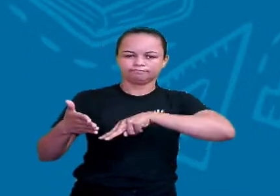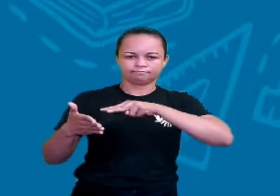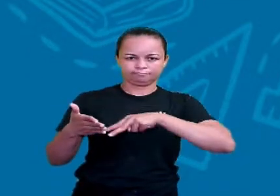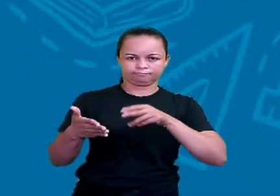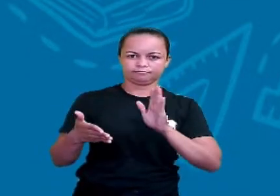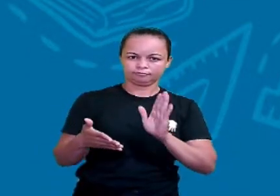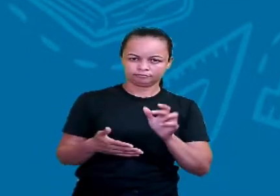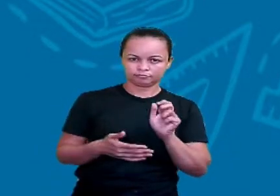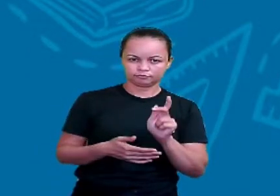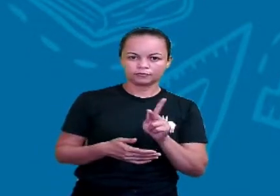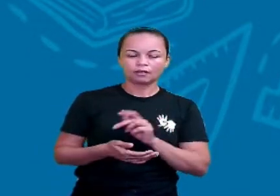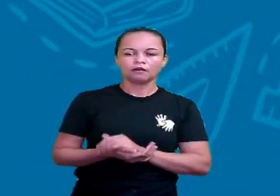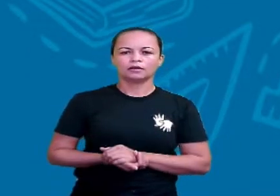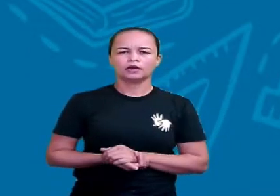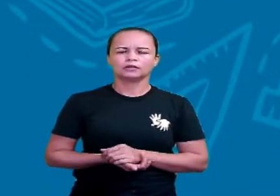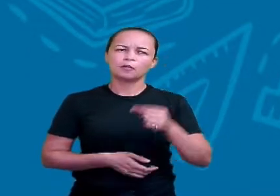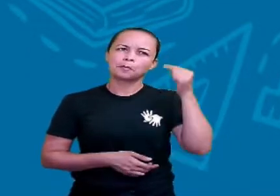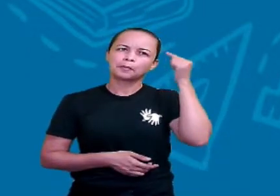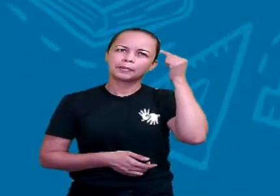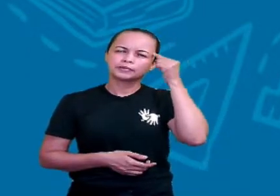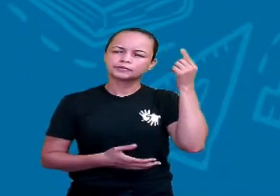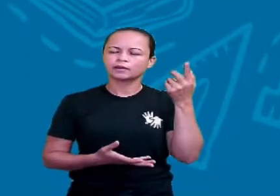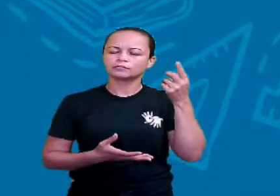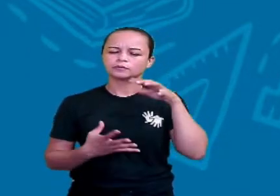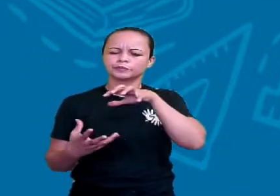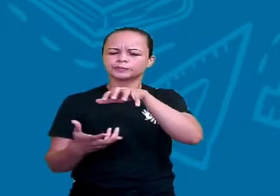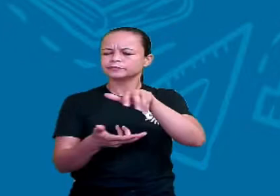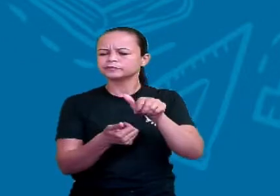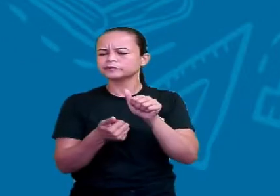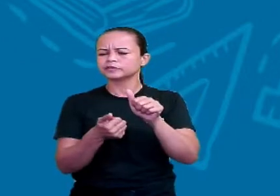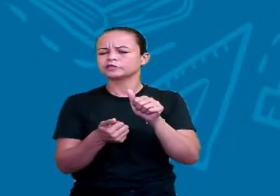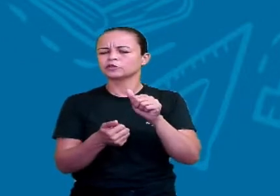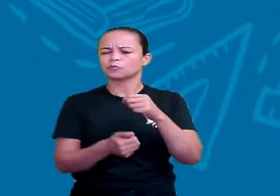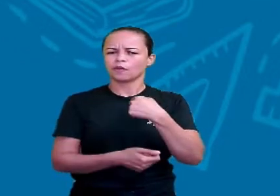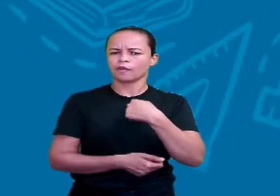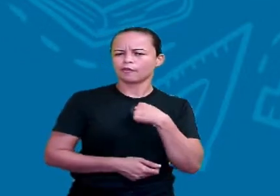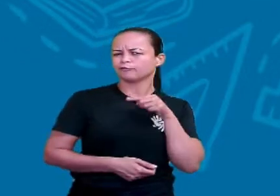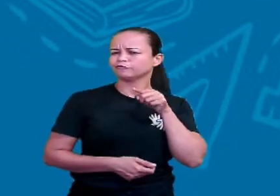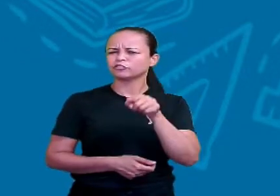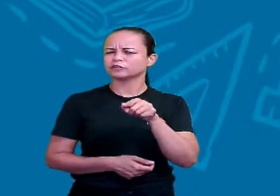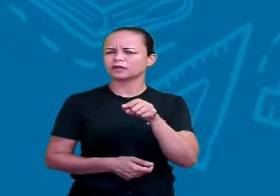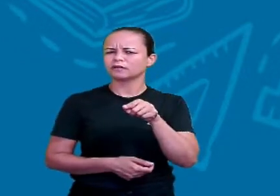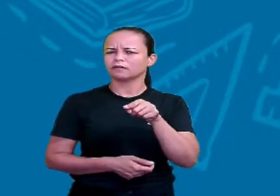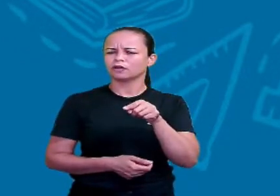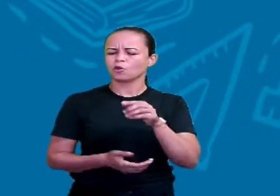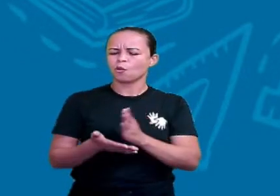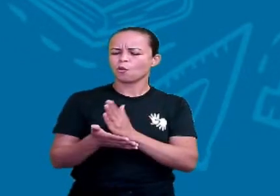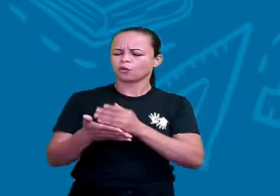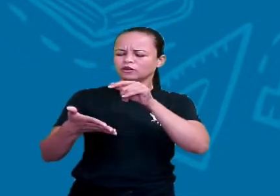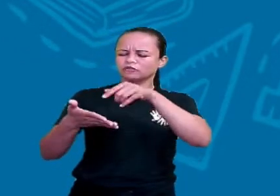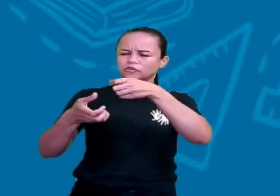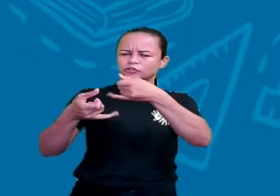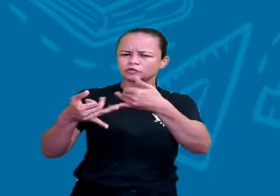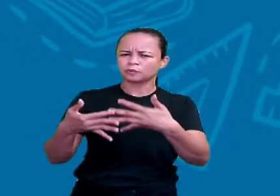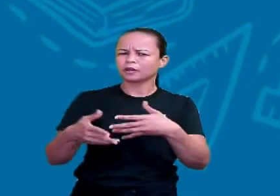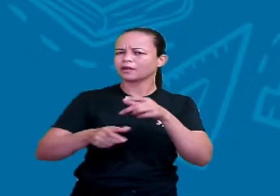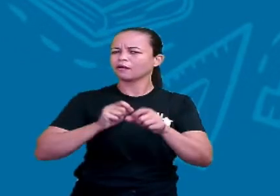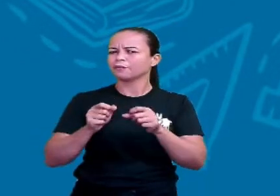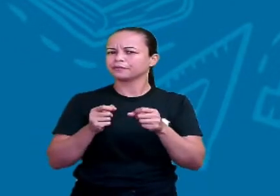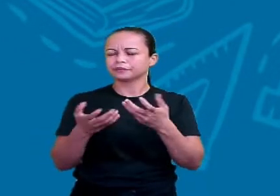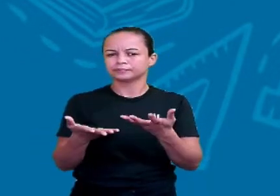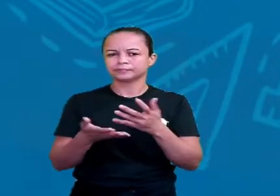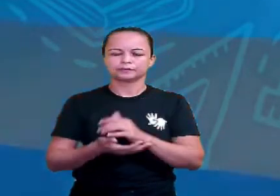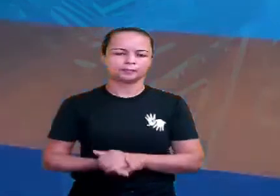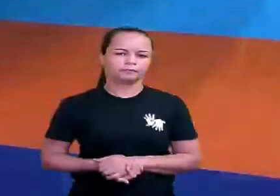vai pensar, o mundo inteiro somos eu e você, o que será que o livro quis dizer com isso? Como eu já expliquei para